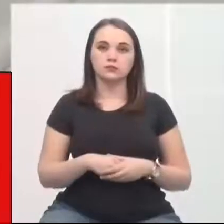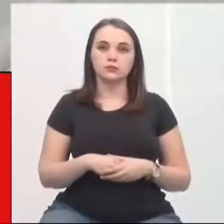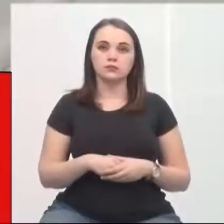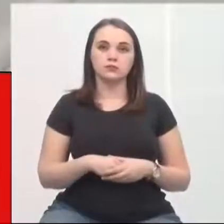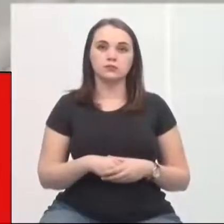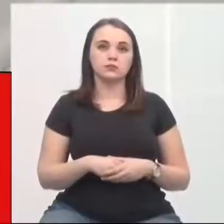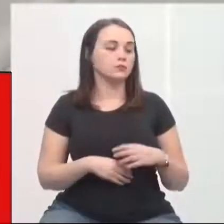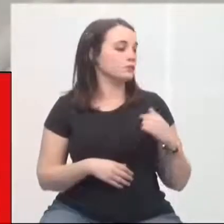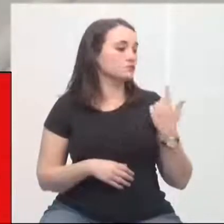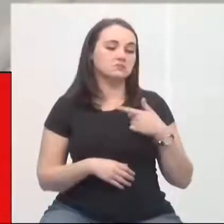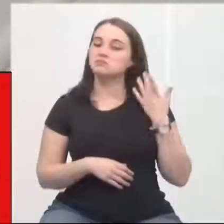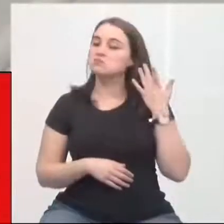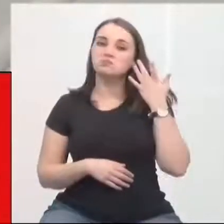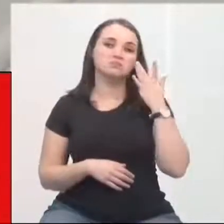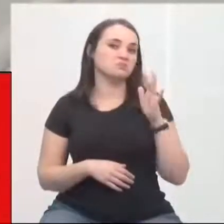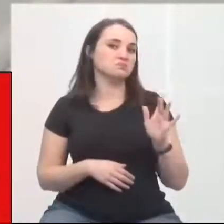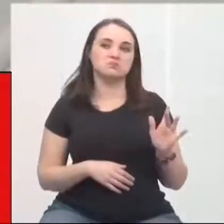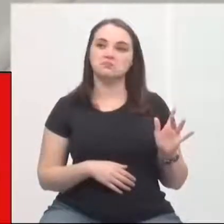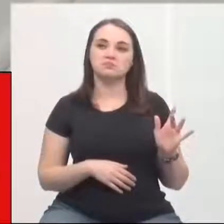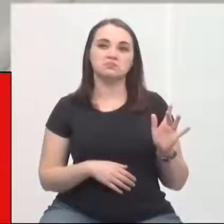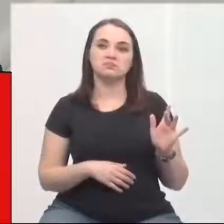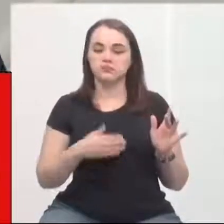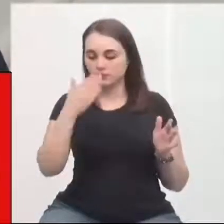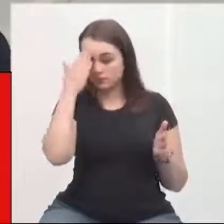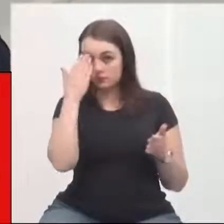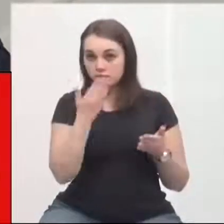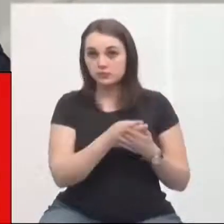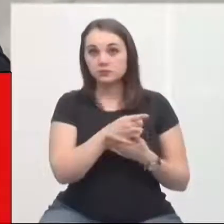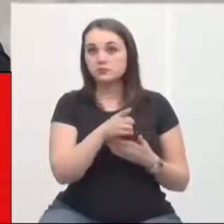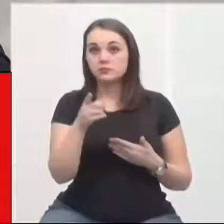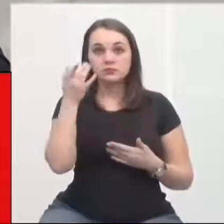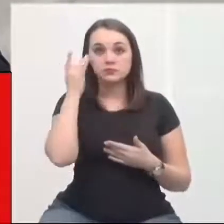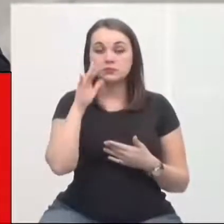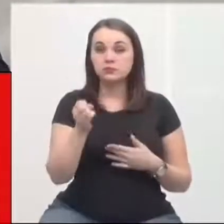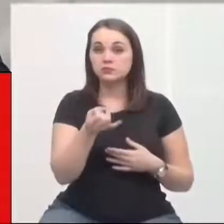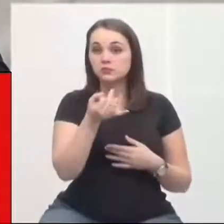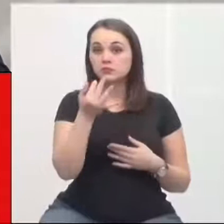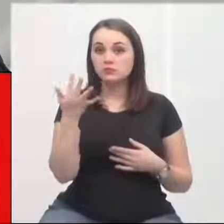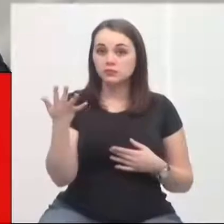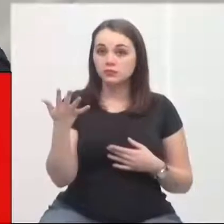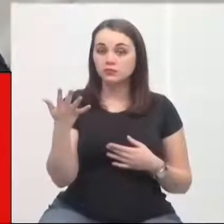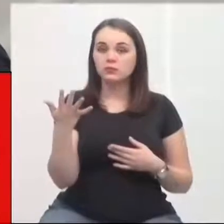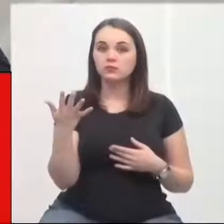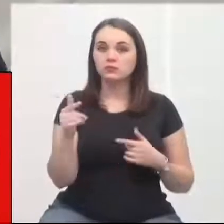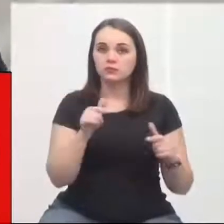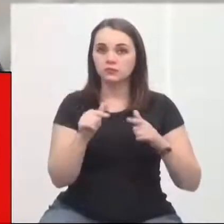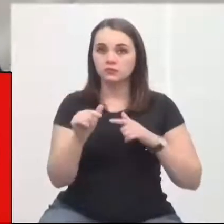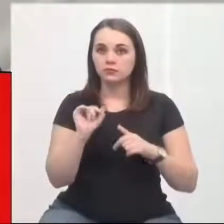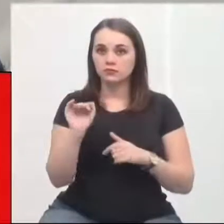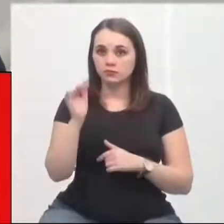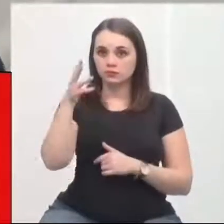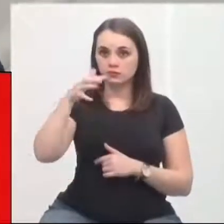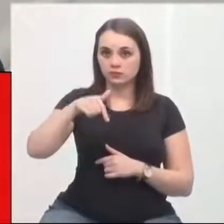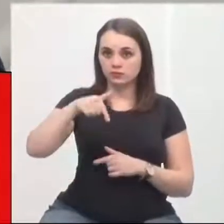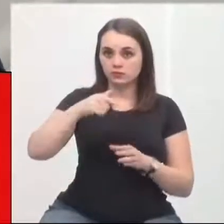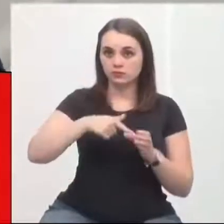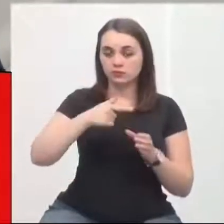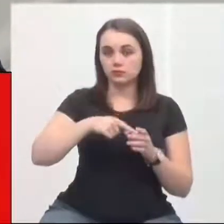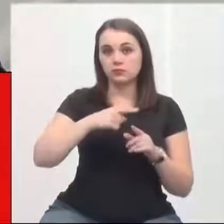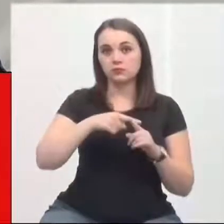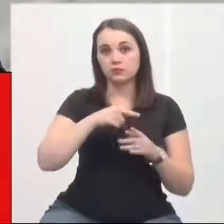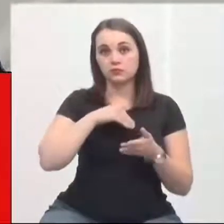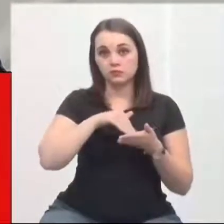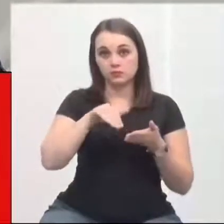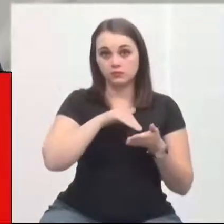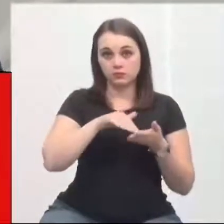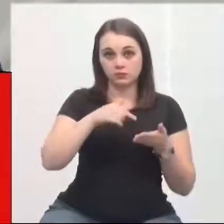gente não sabe mesmo. Eu tenho certeza que vocês não sabem o quantitativo de obras que nós temos em toda a cidade. Porque para o